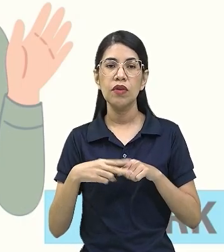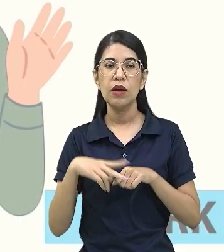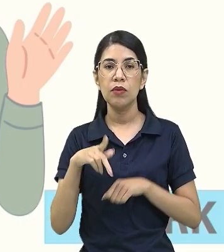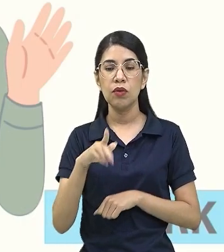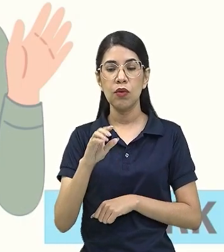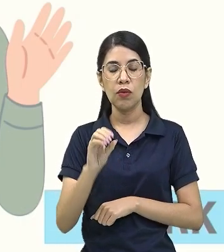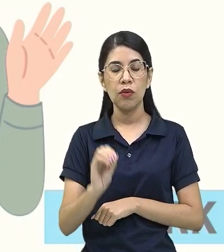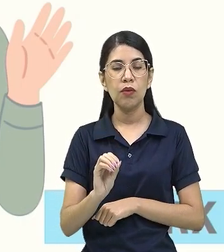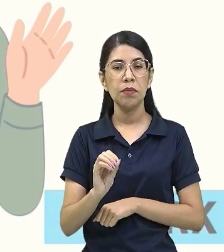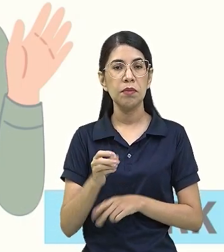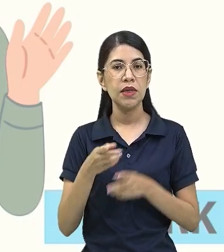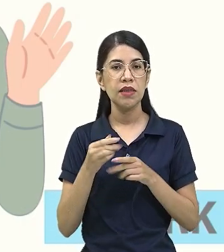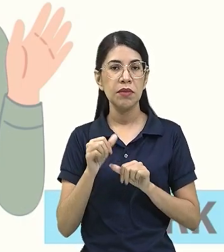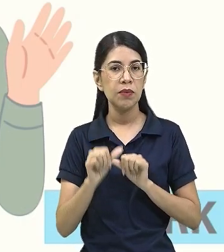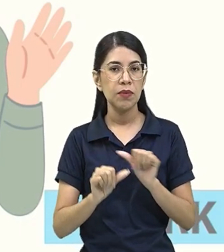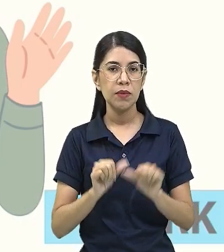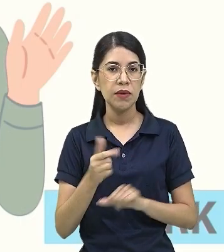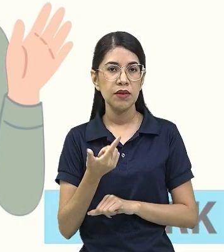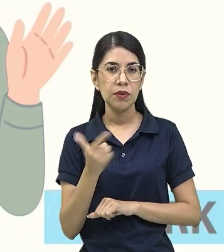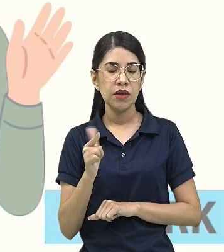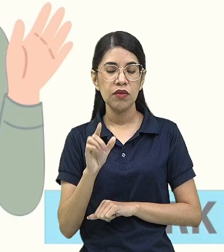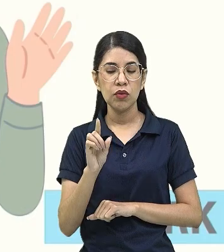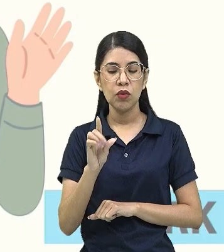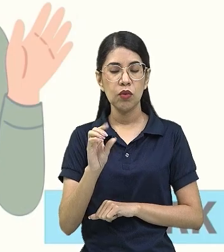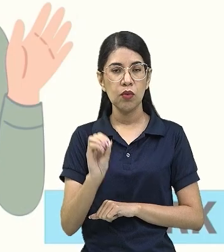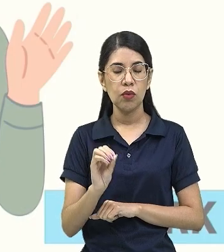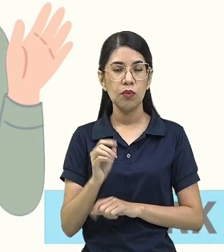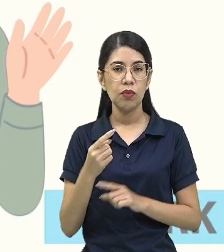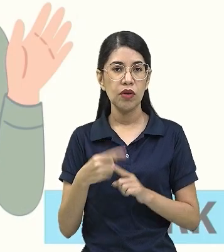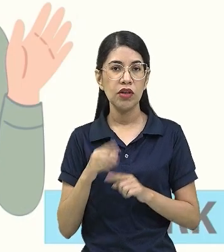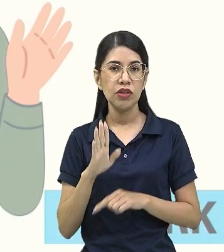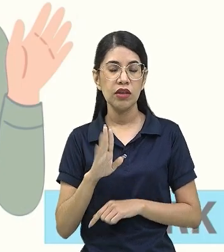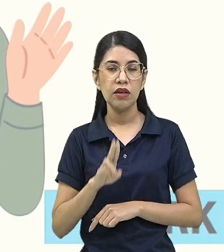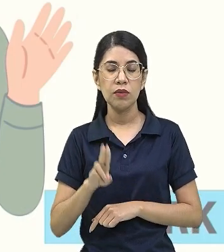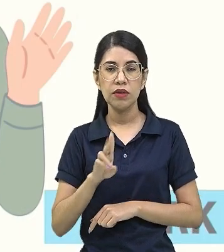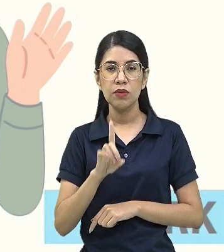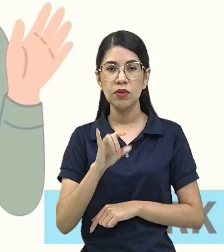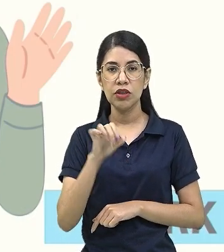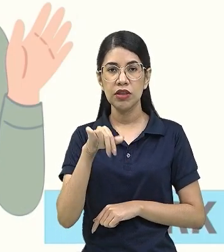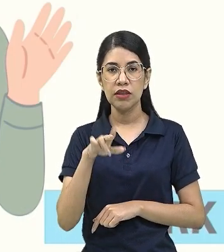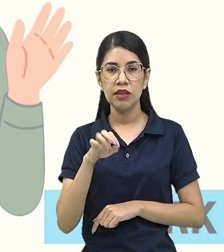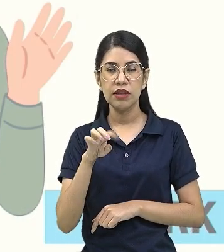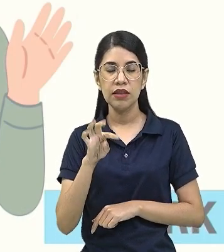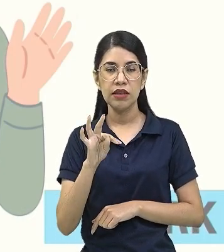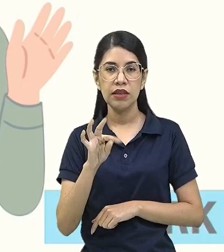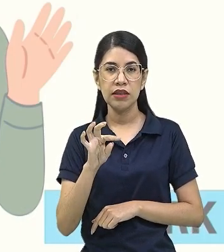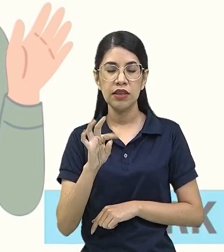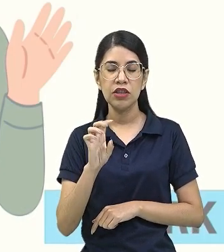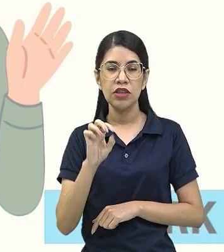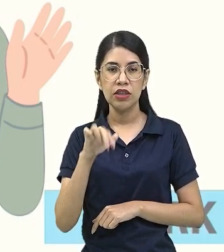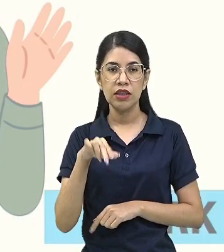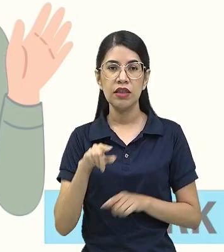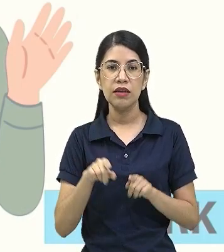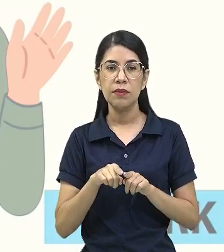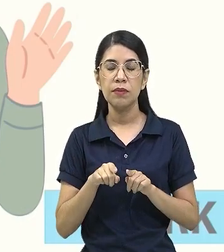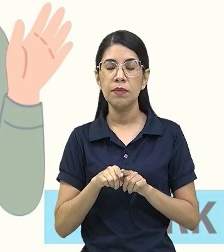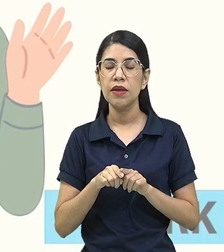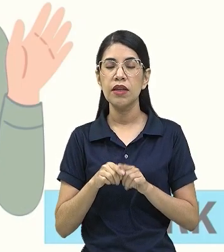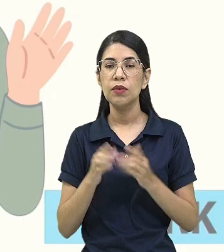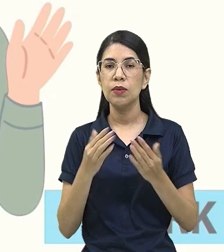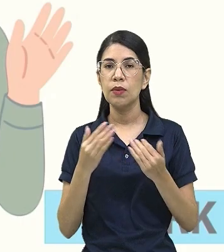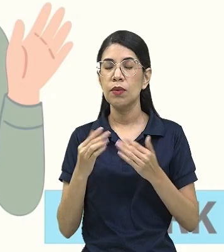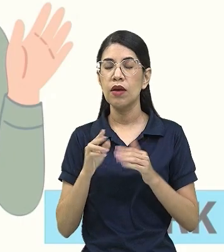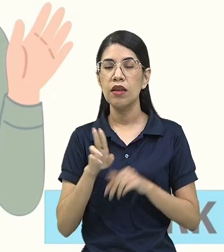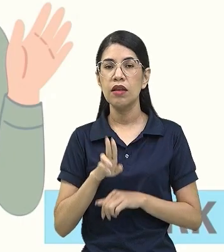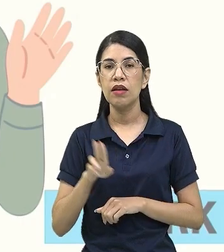não mudei ele. Por quê? Porque eu já estou utilizando didn't. Então, você tem aqui nesse diálogo, ela